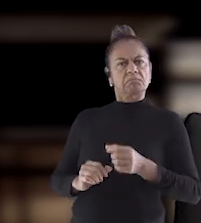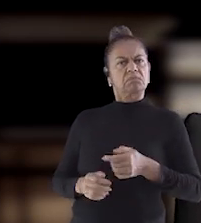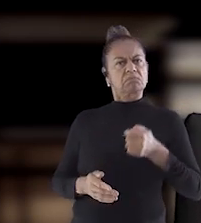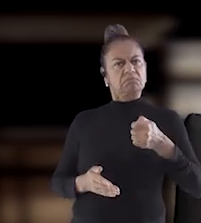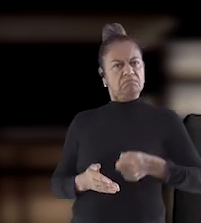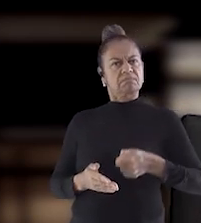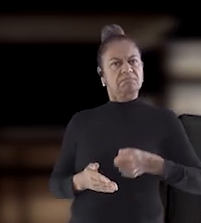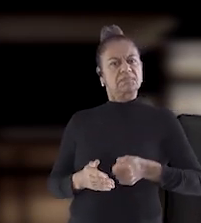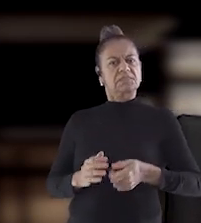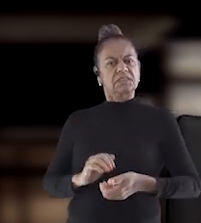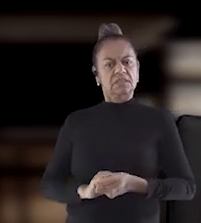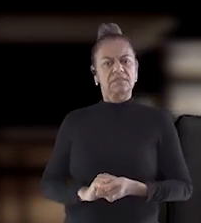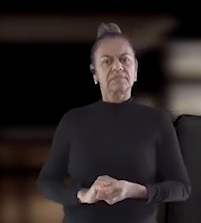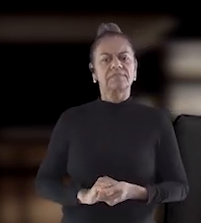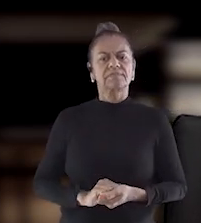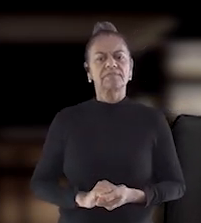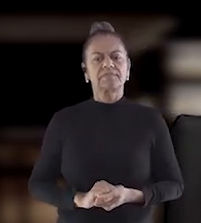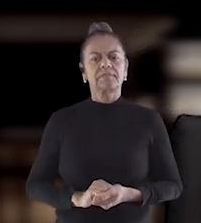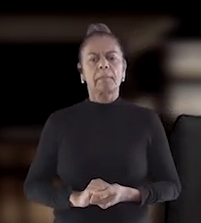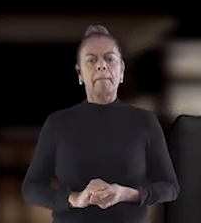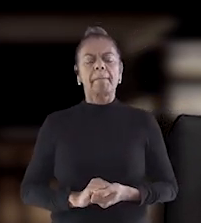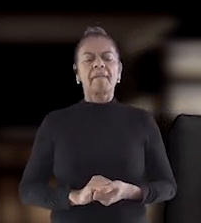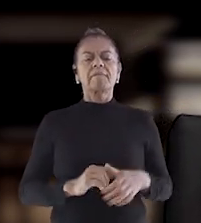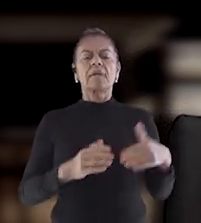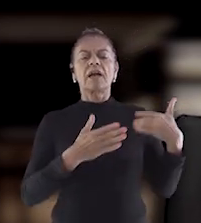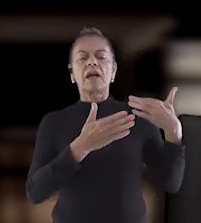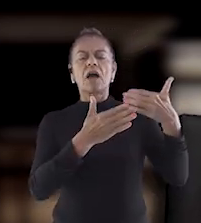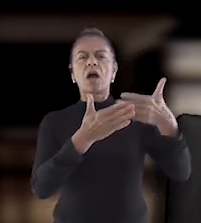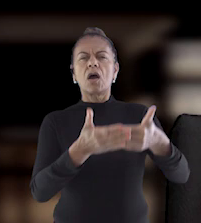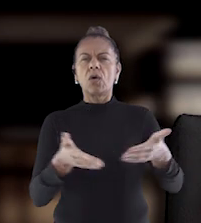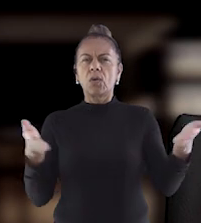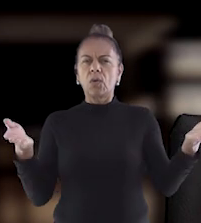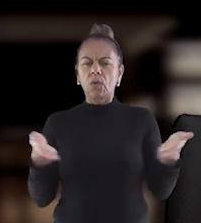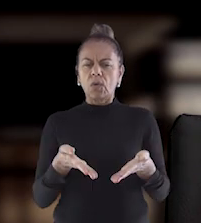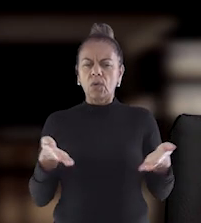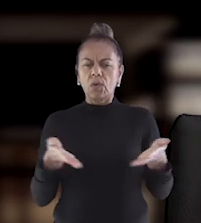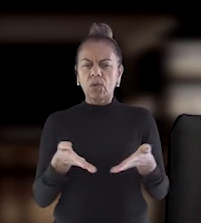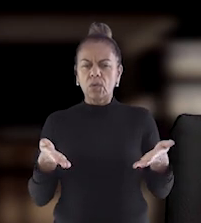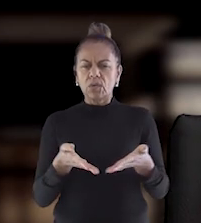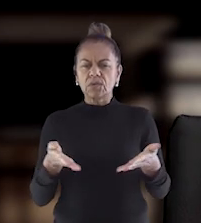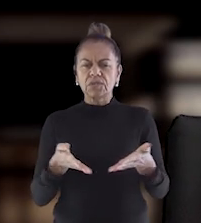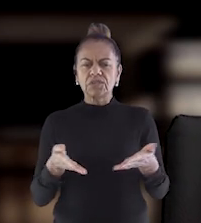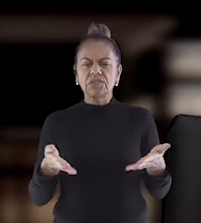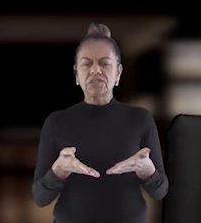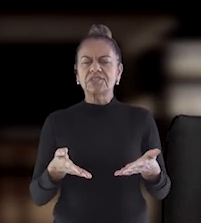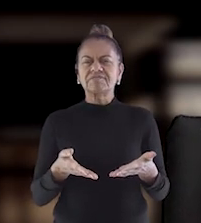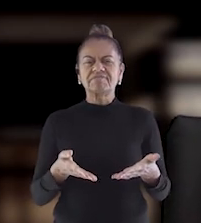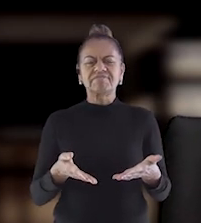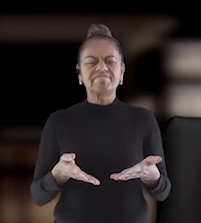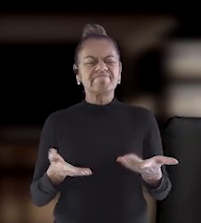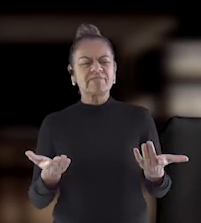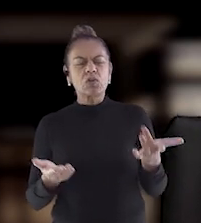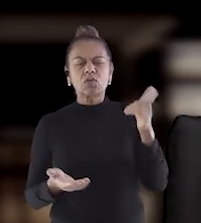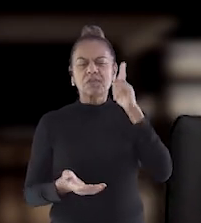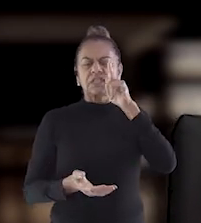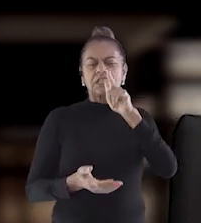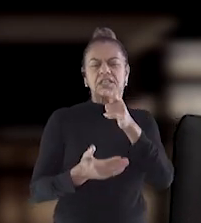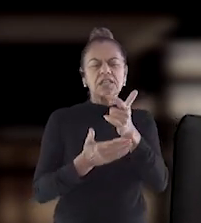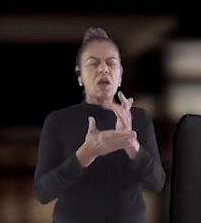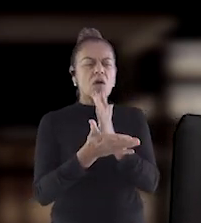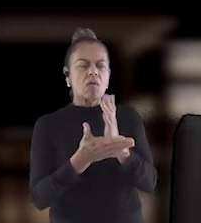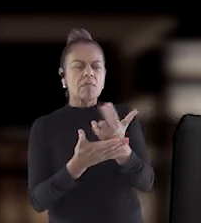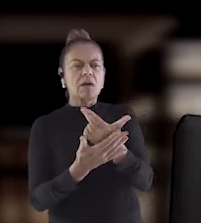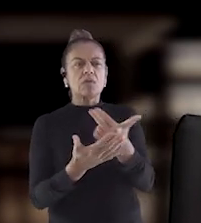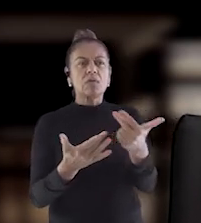apanhar. Foi assim que nós fomos criados. Mas assim, sobrevivemos. sobrevivemos, estamos aí